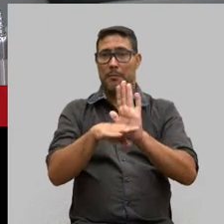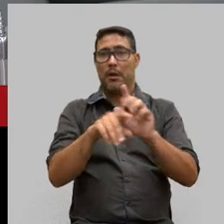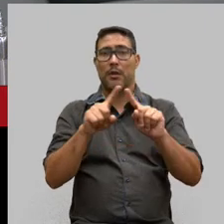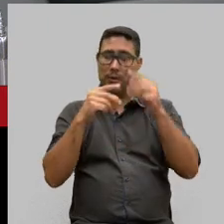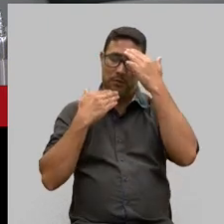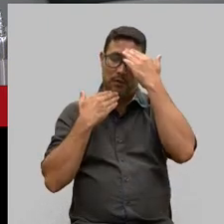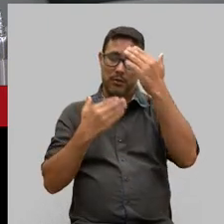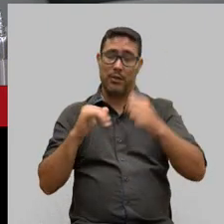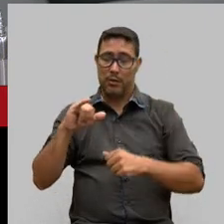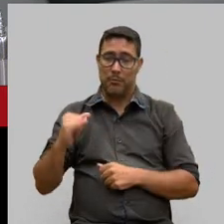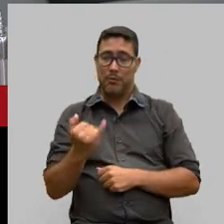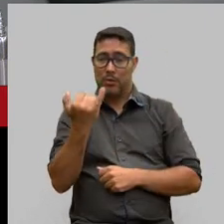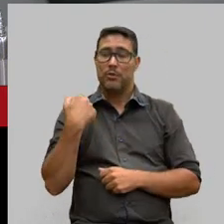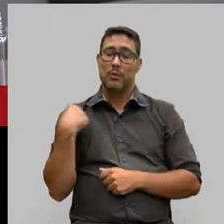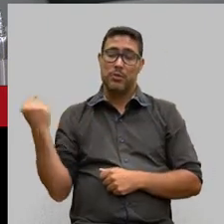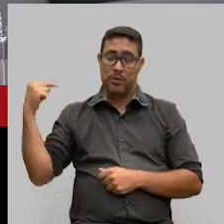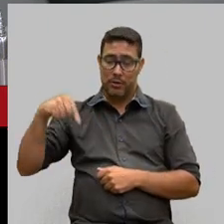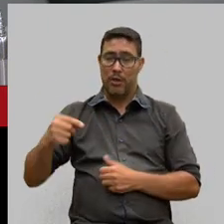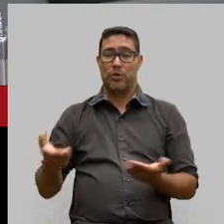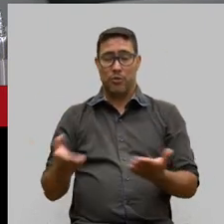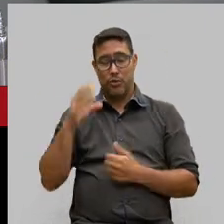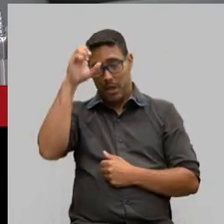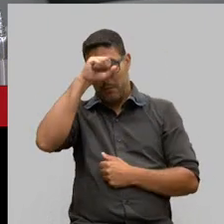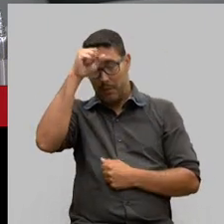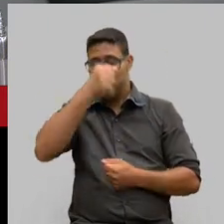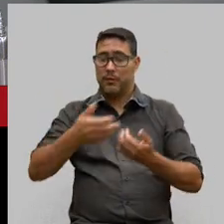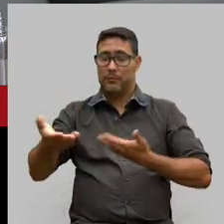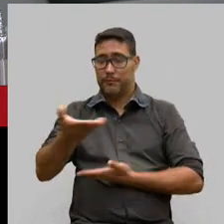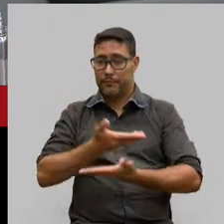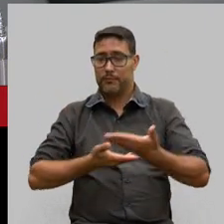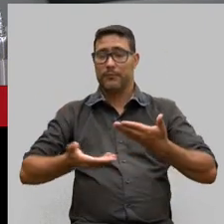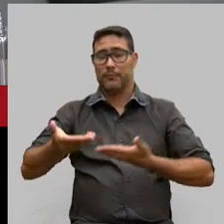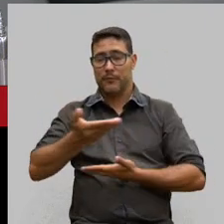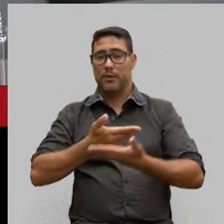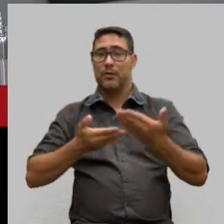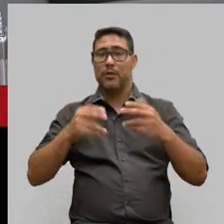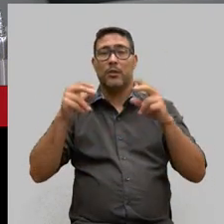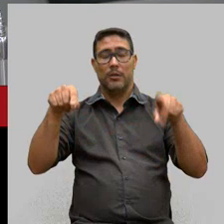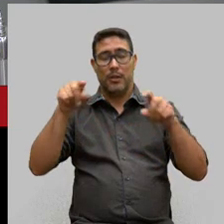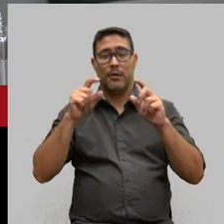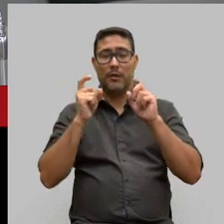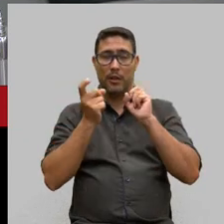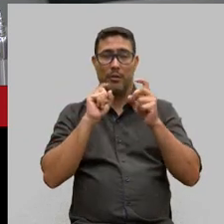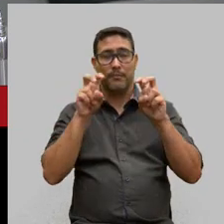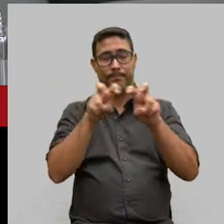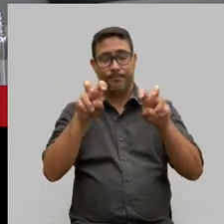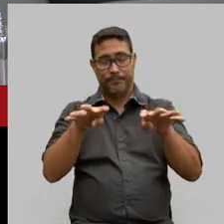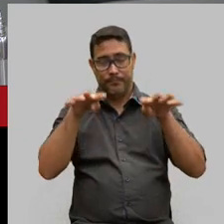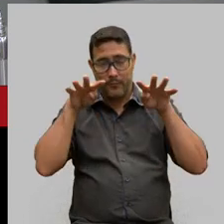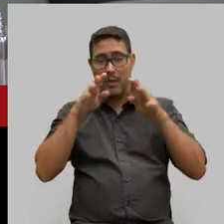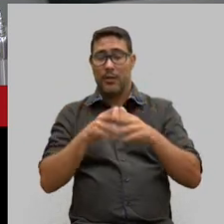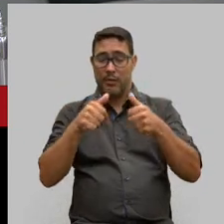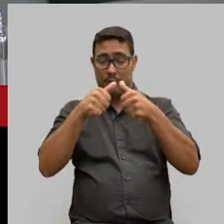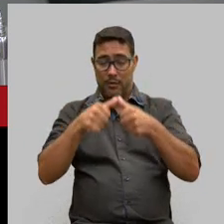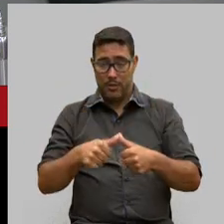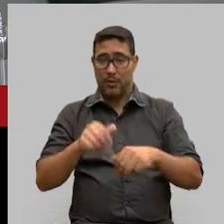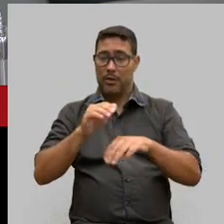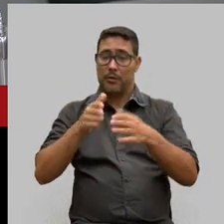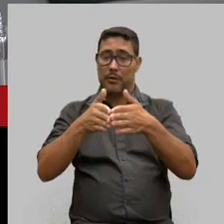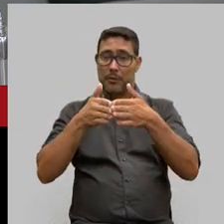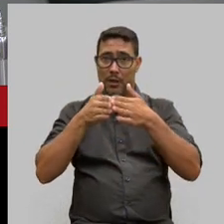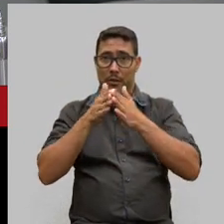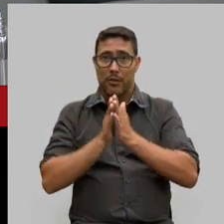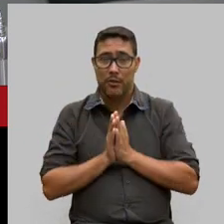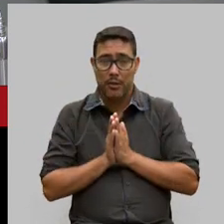oportunidade de estar aqui com vocês aprendendo mais essa mais e mais nessa audiência pública e eu deixo aqui esses pedidos Cristiano